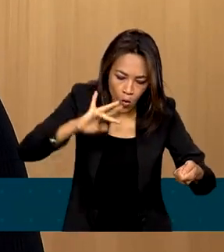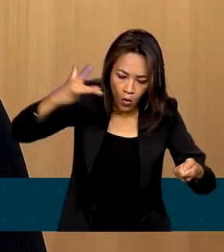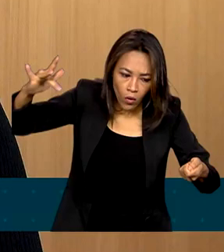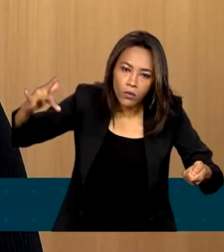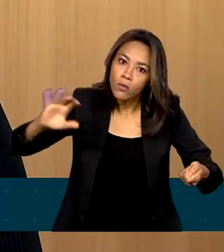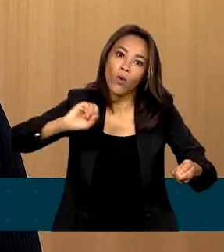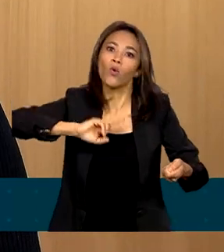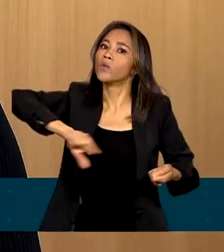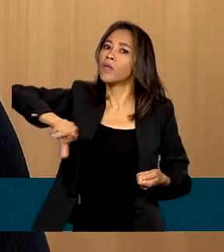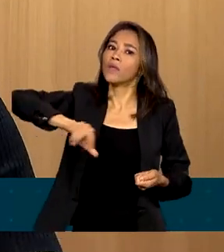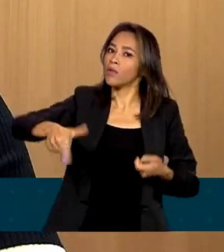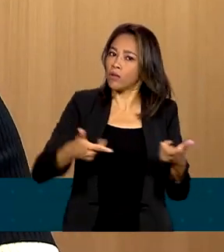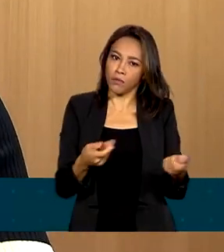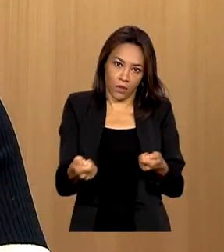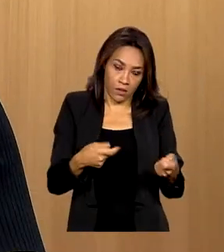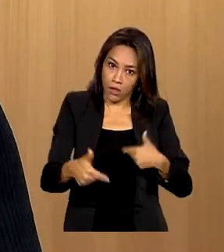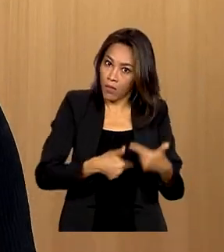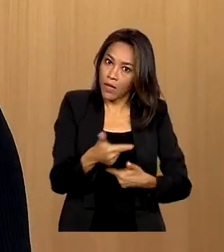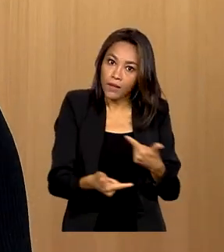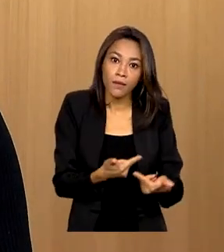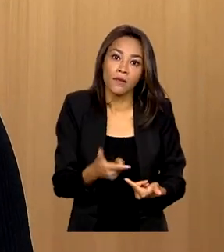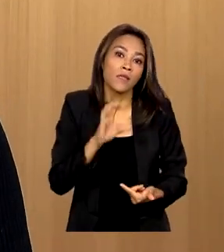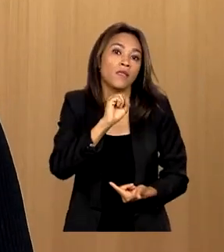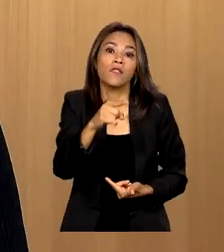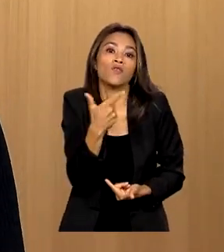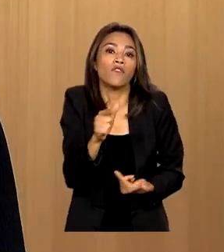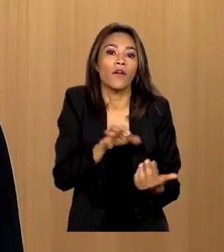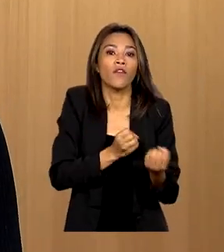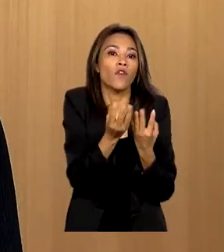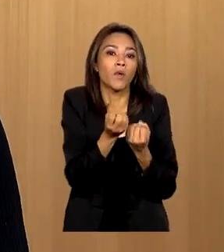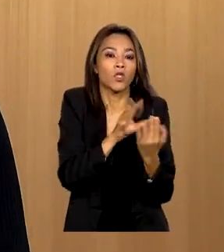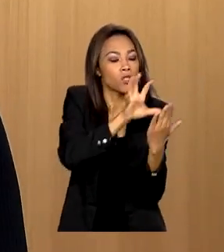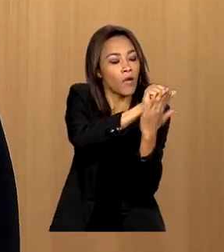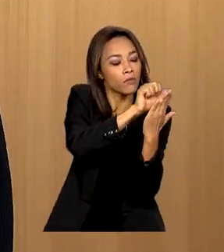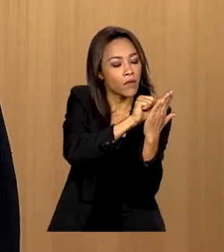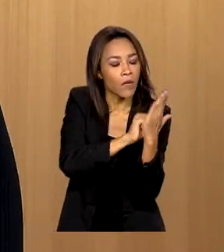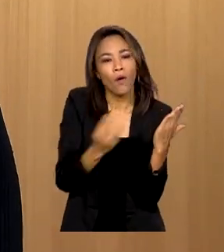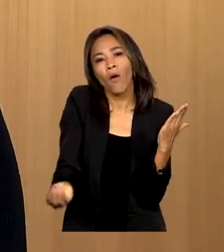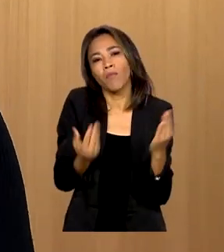né isso nós não tivermos um banco de dados nós não temos como ajudá-lo